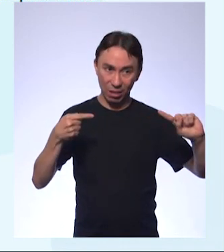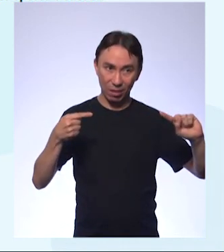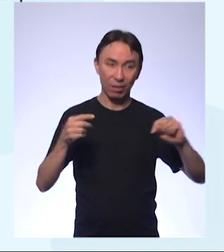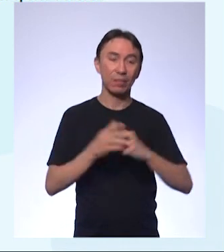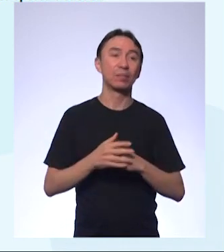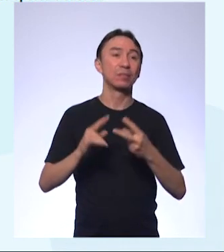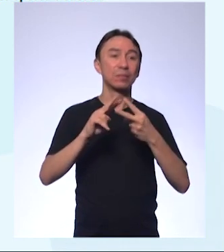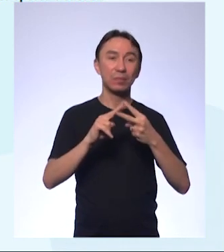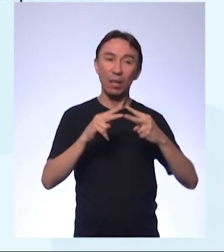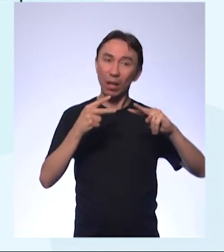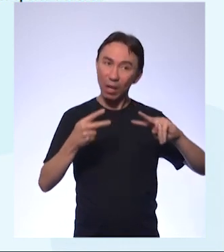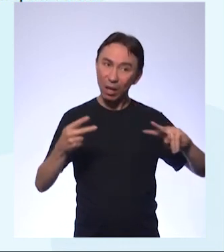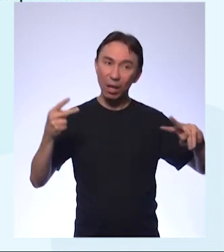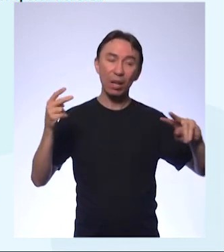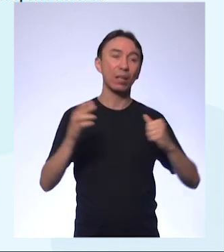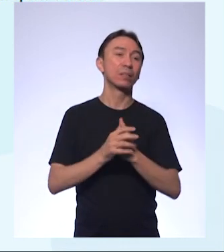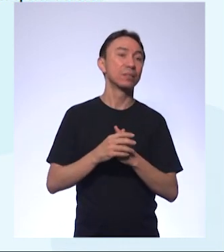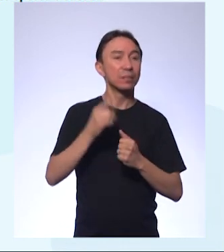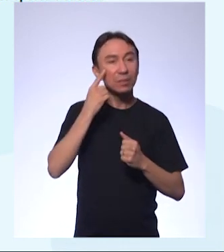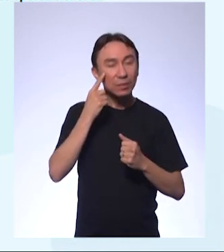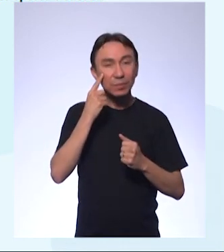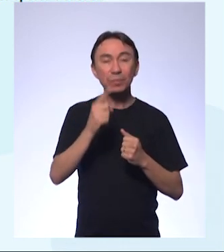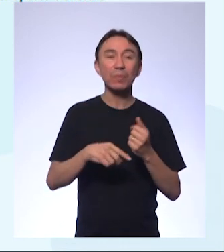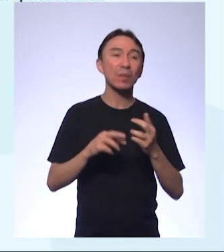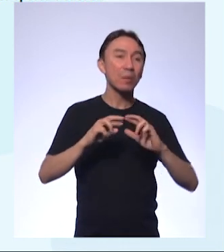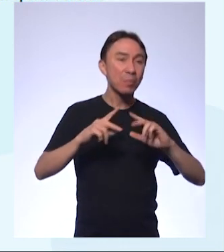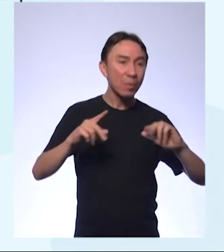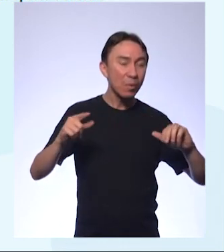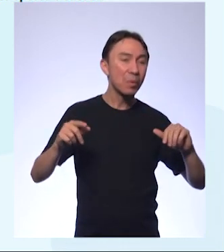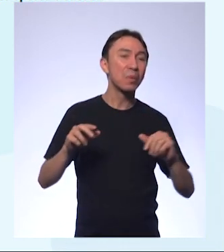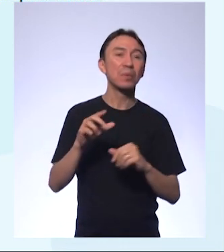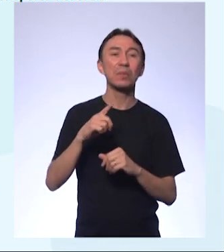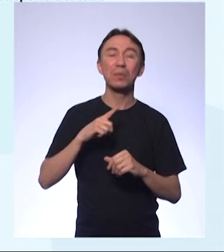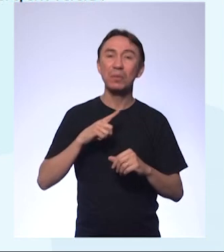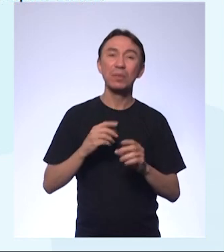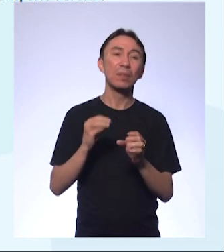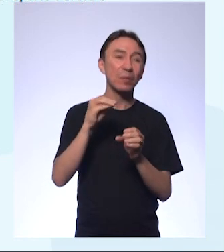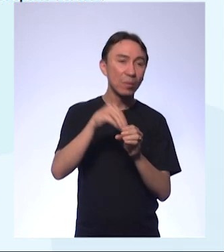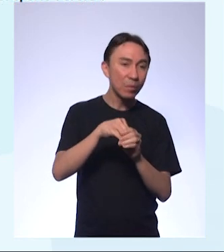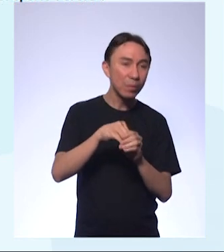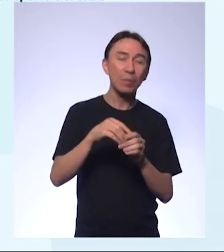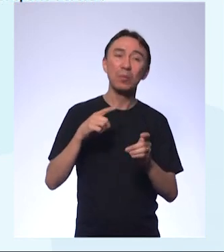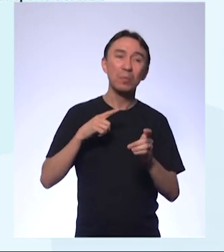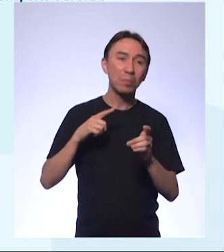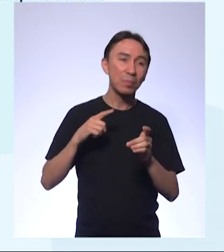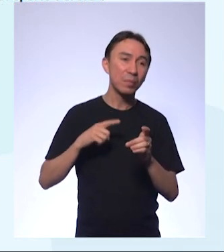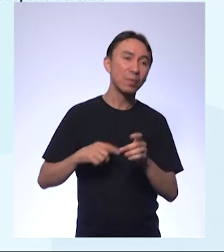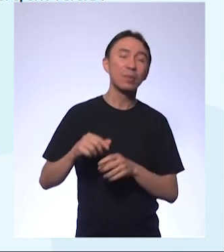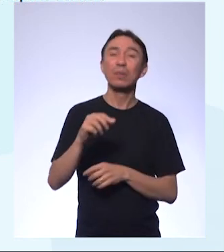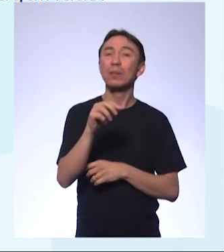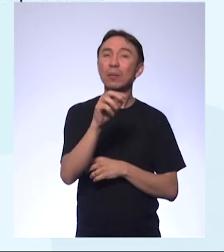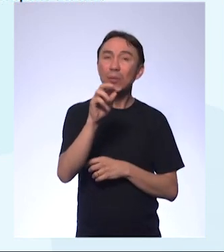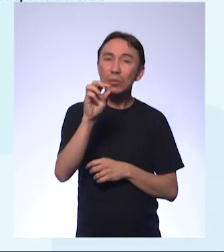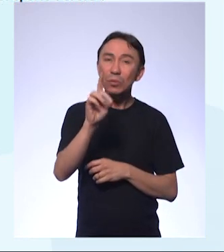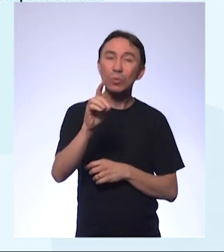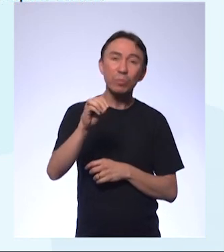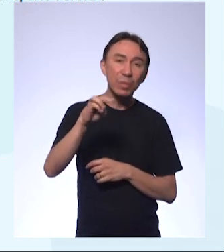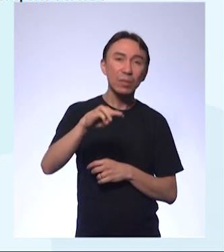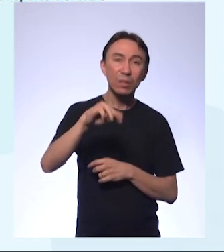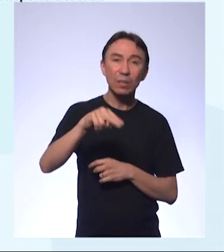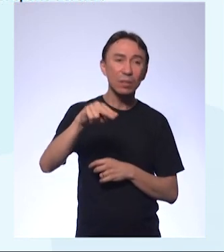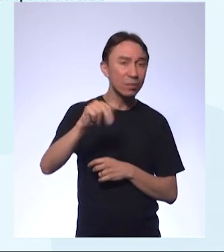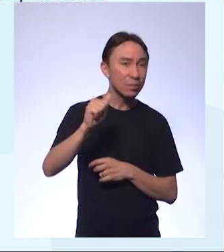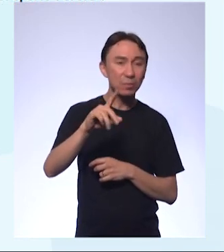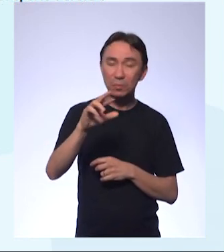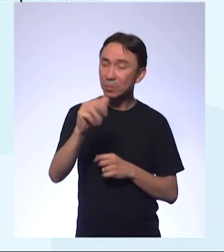DNA, cromossomos, gene, alelo, homozigoto, heterozigoto, dominante, recessivo, genótipo e fenótipo,